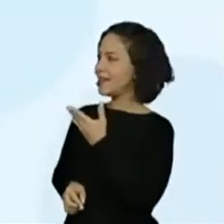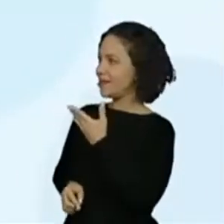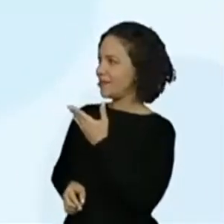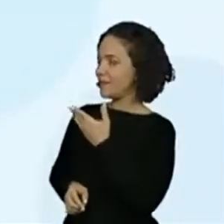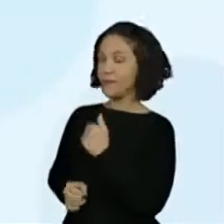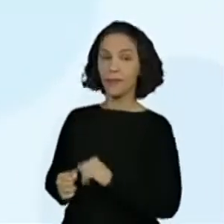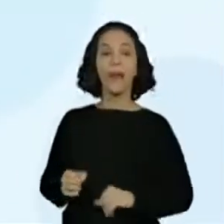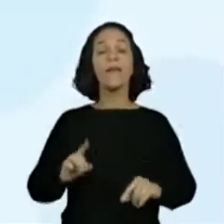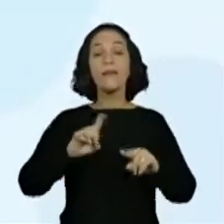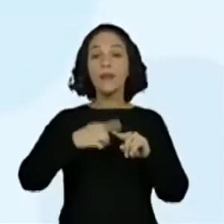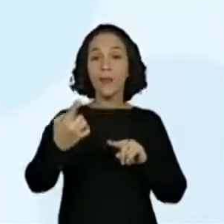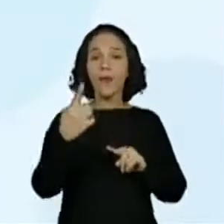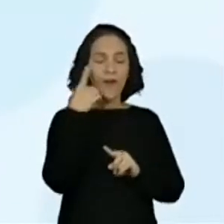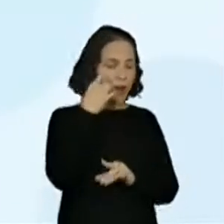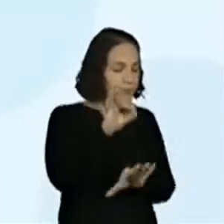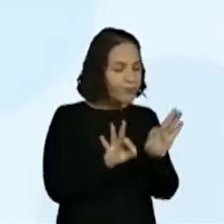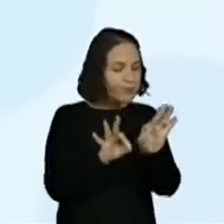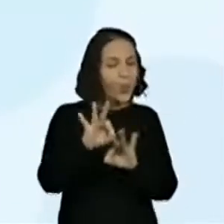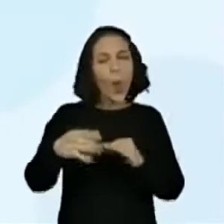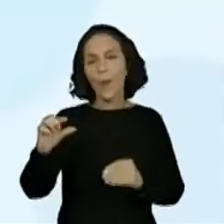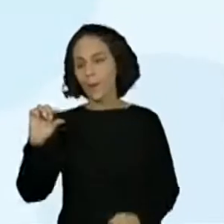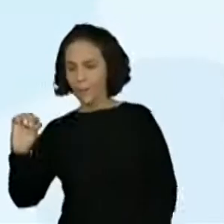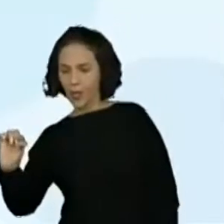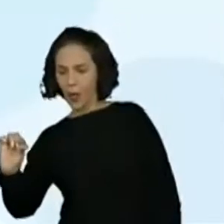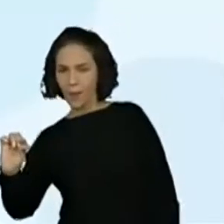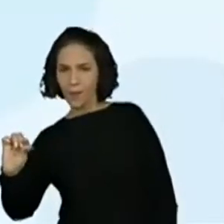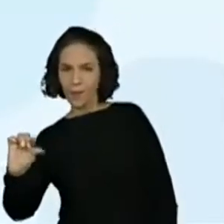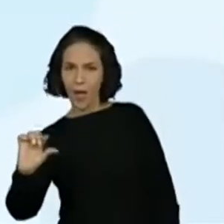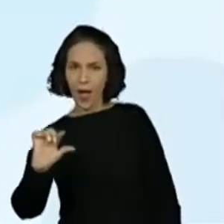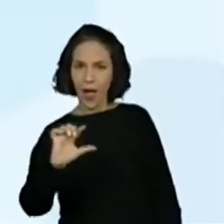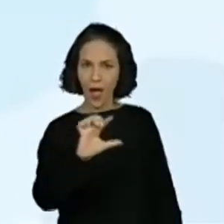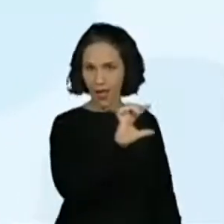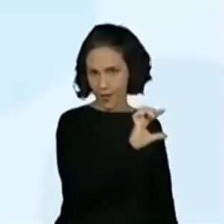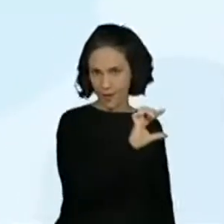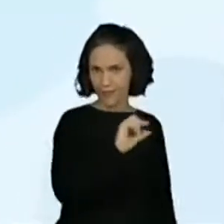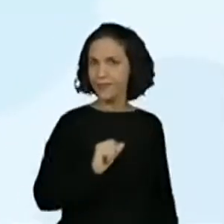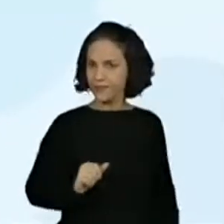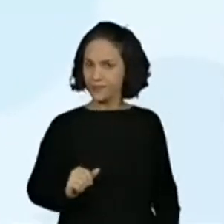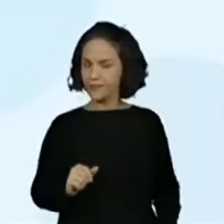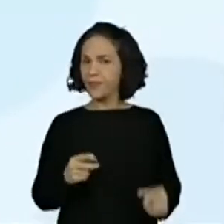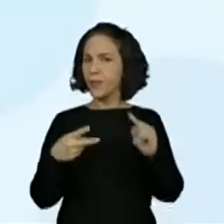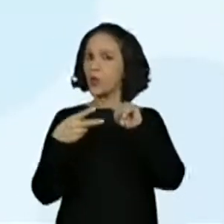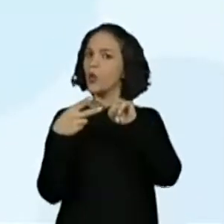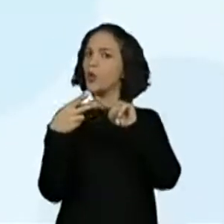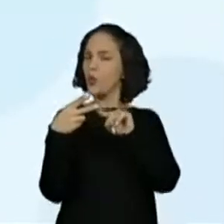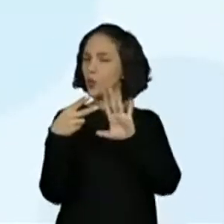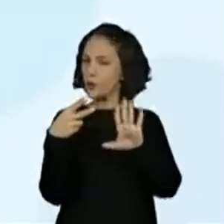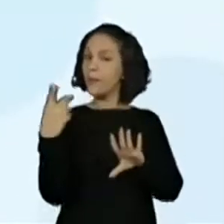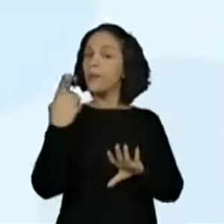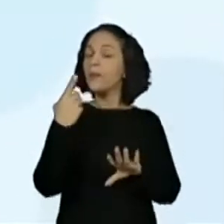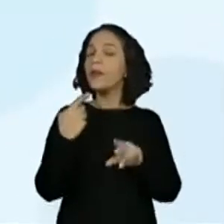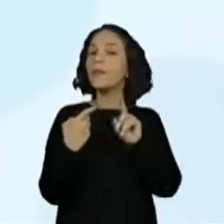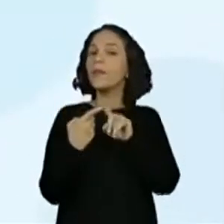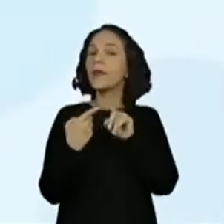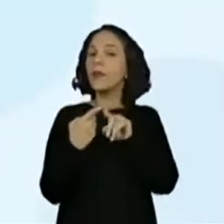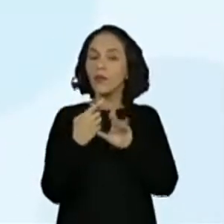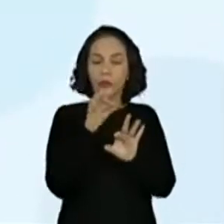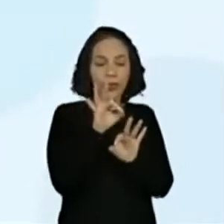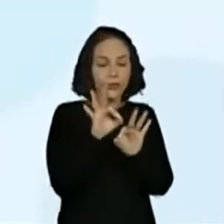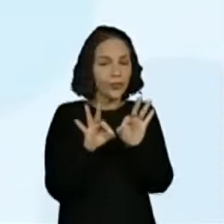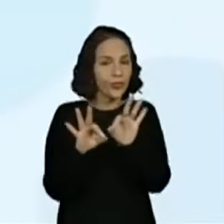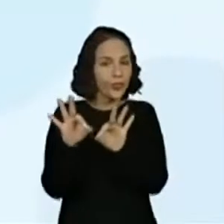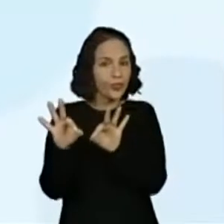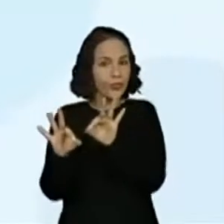para o maior. Então, nós temos aí duas atividades por fazer, sim, certo? Nós precisamos organizar esses três